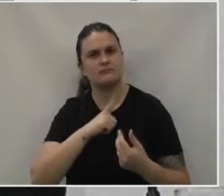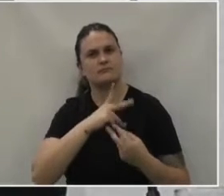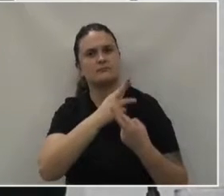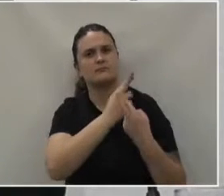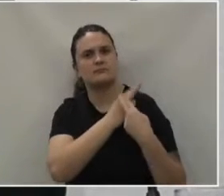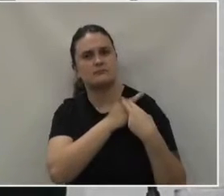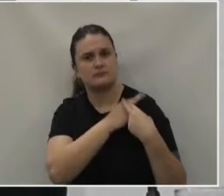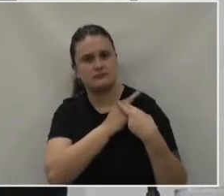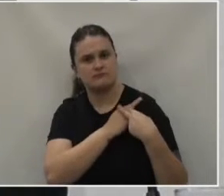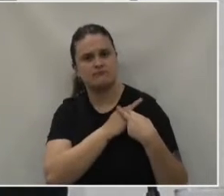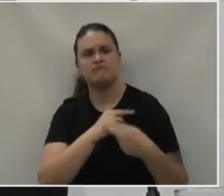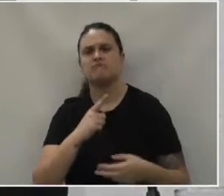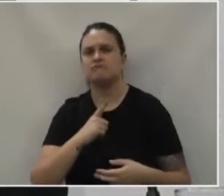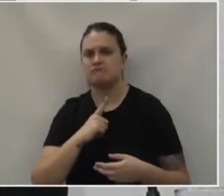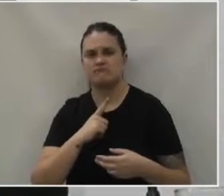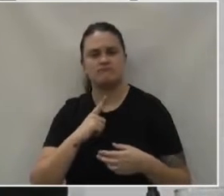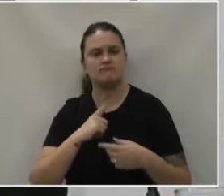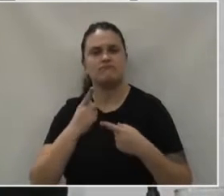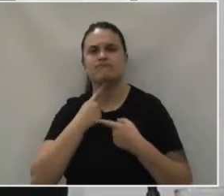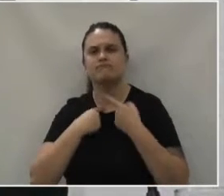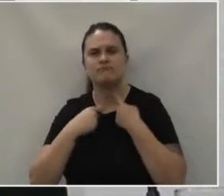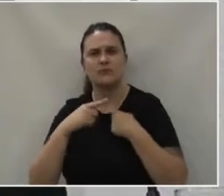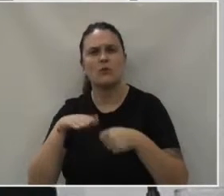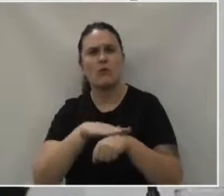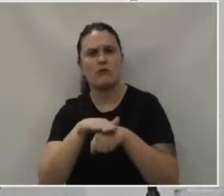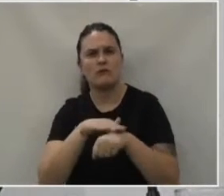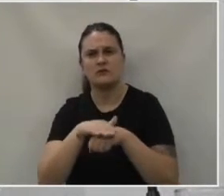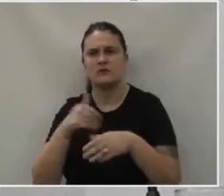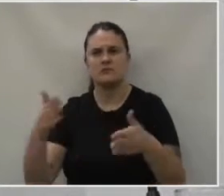responsabilidade e disposição para o diálogo